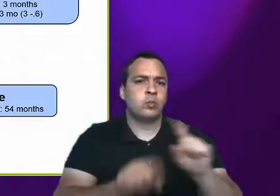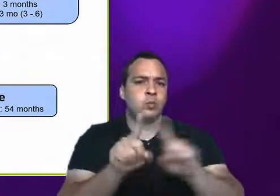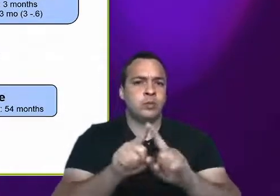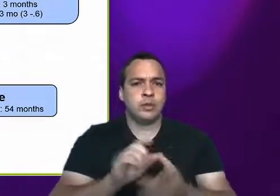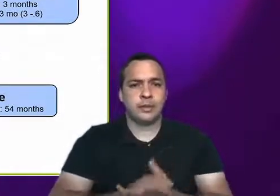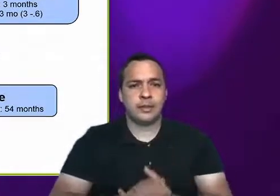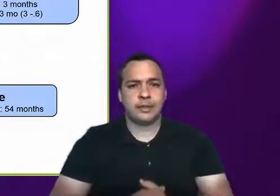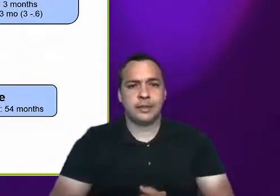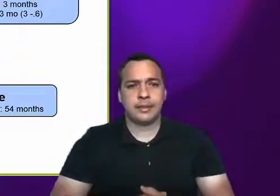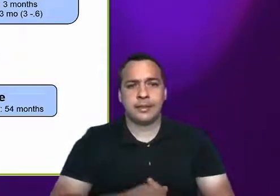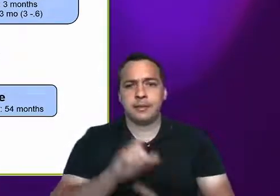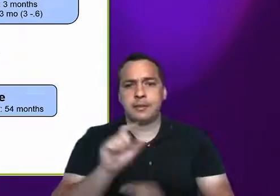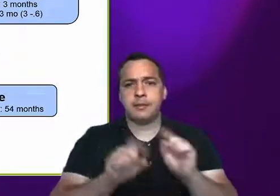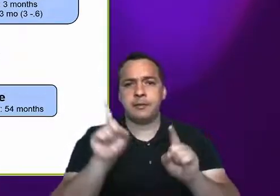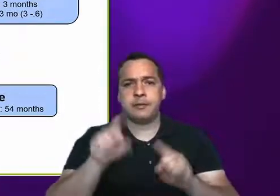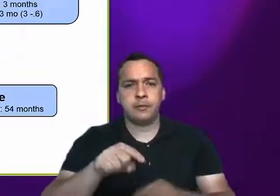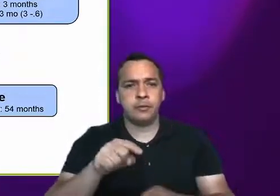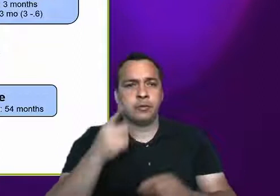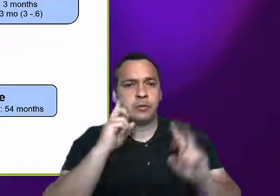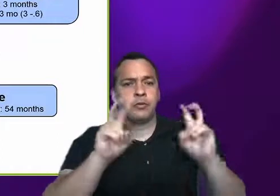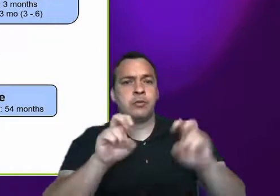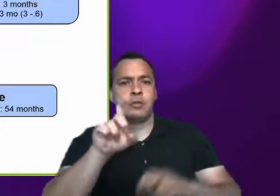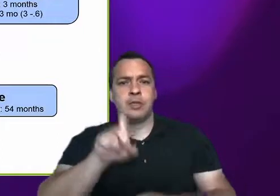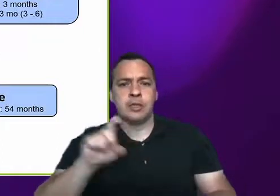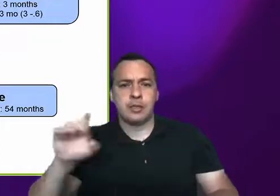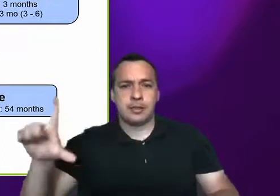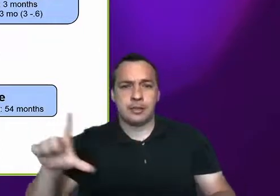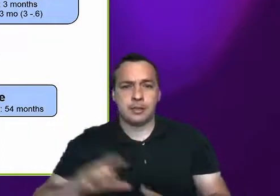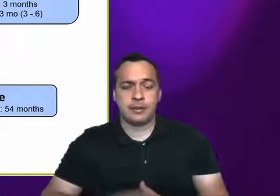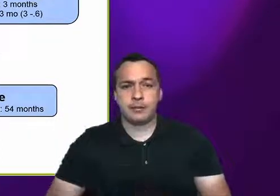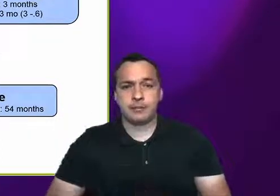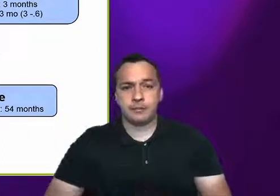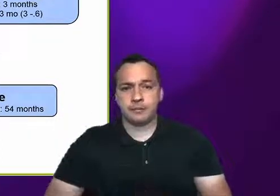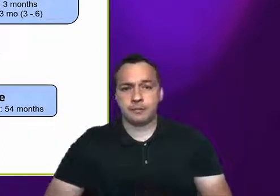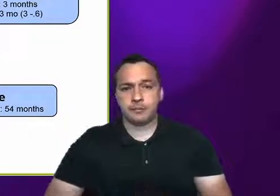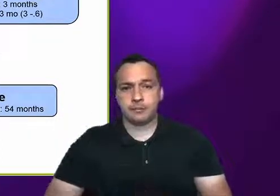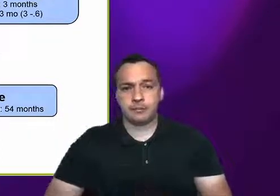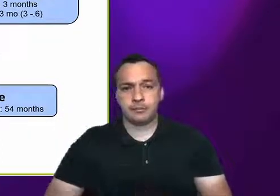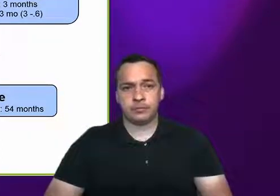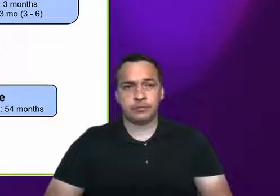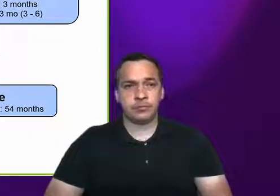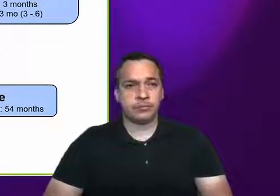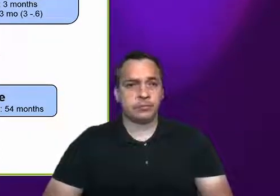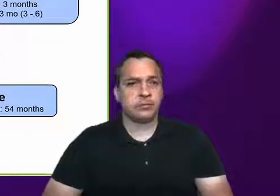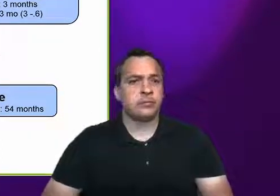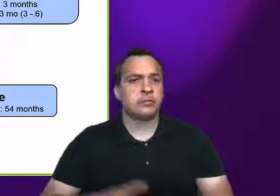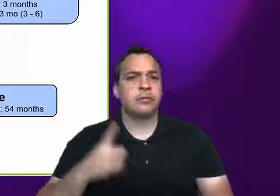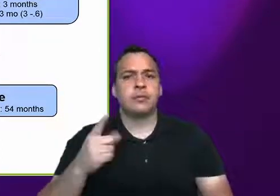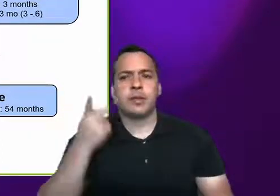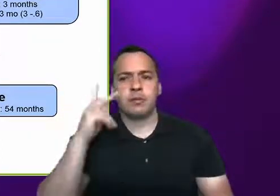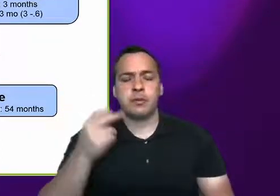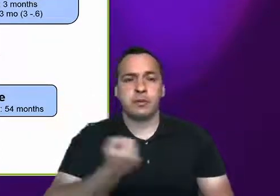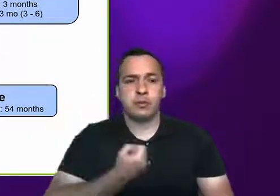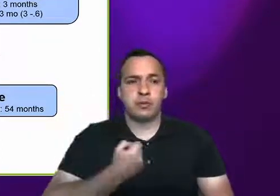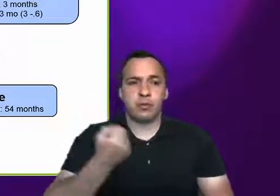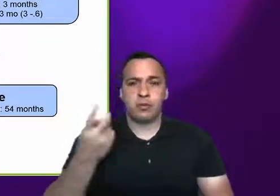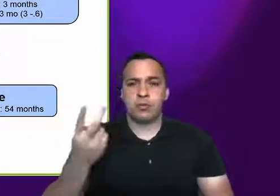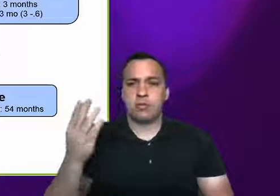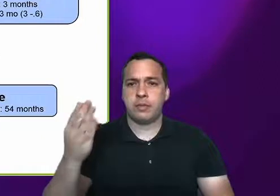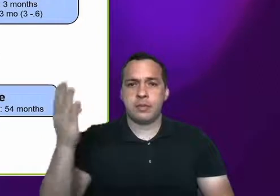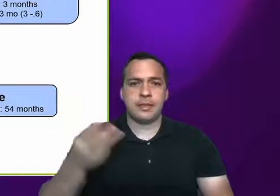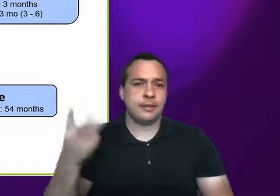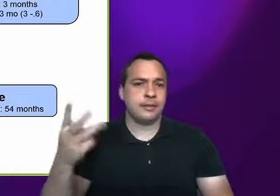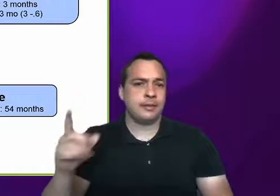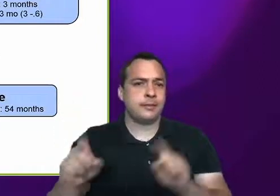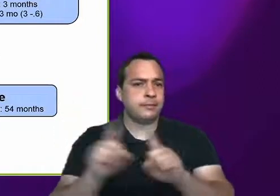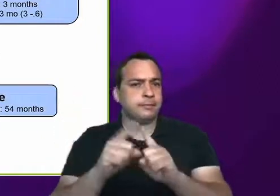prospectivo chamado de XXL, ele é randomizado, controlado de